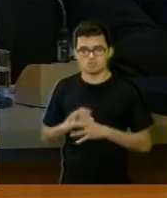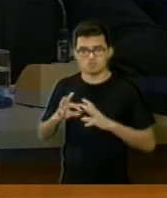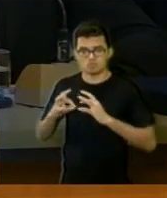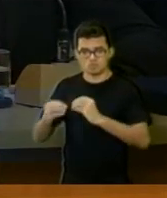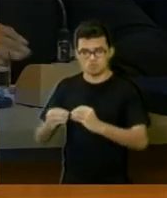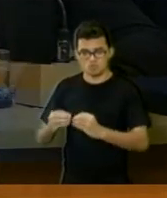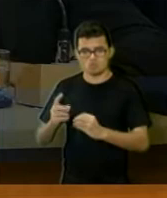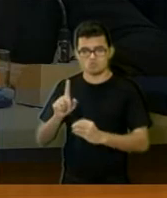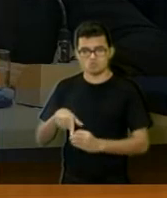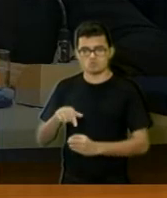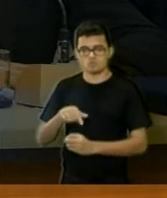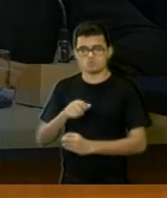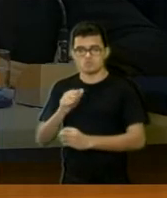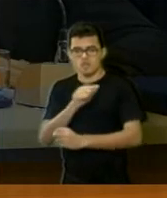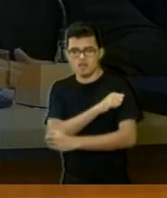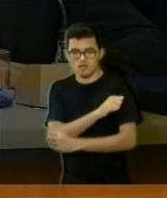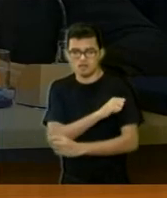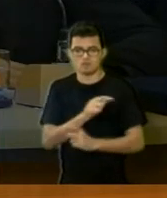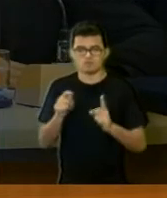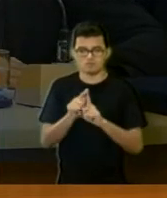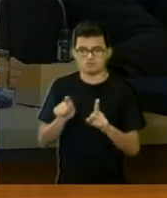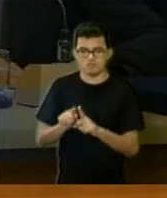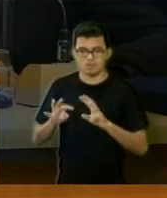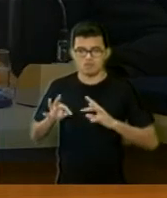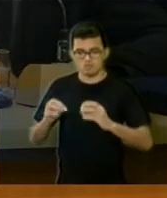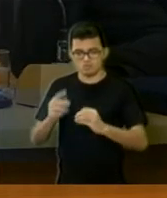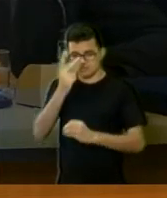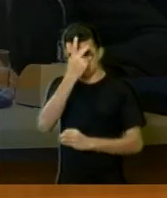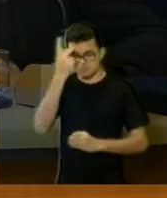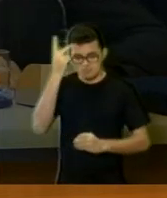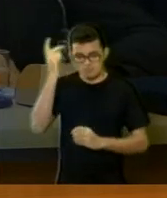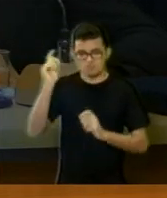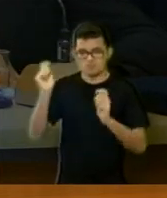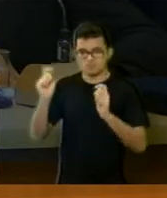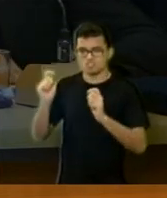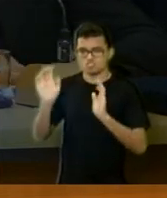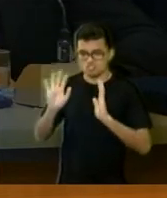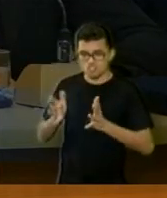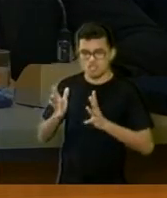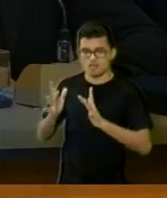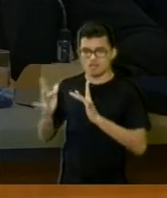os estudantes e todas as pessoas que tiveram a oportunidade de conviver com o senhor,